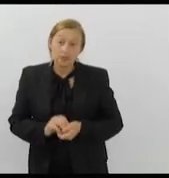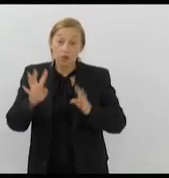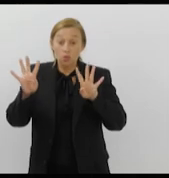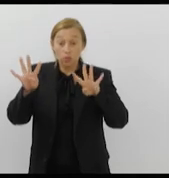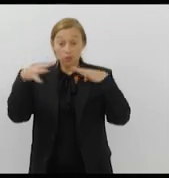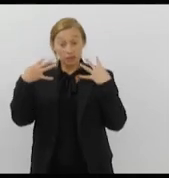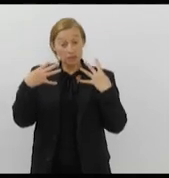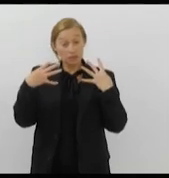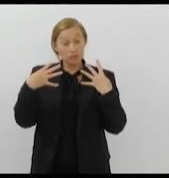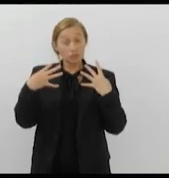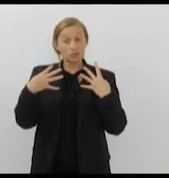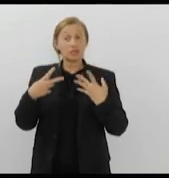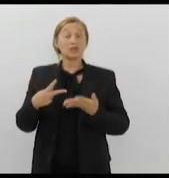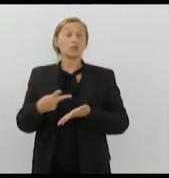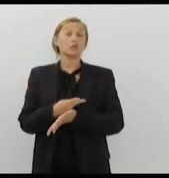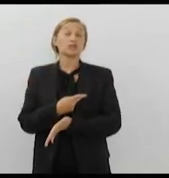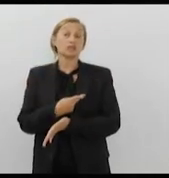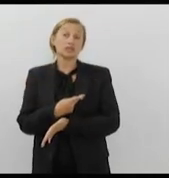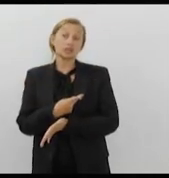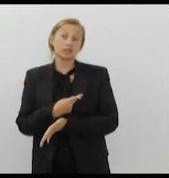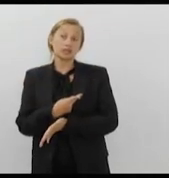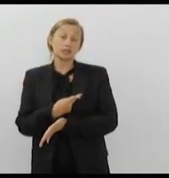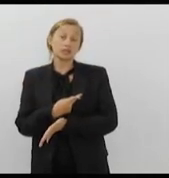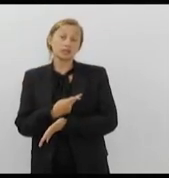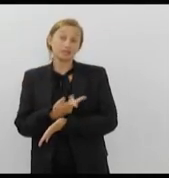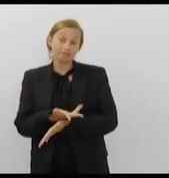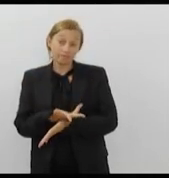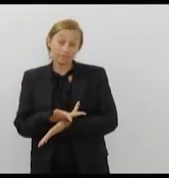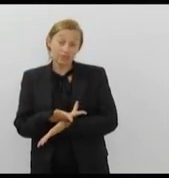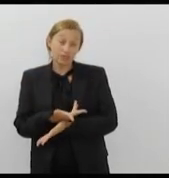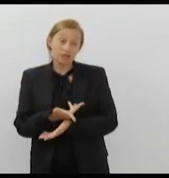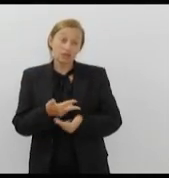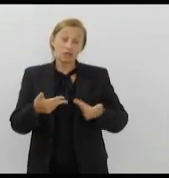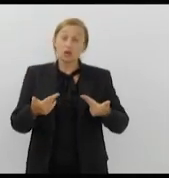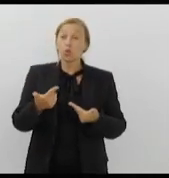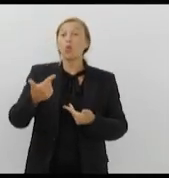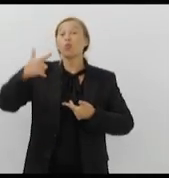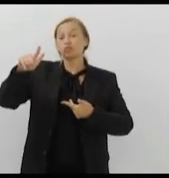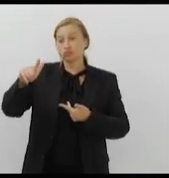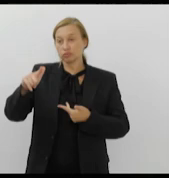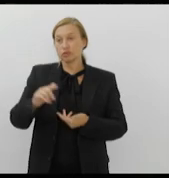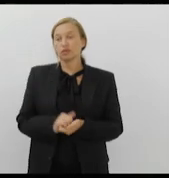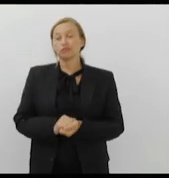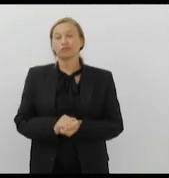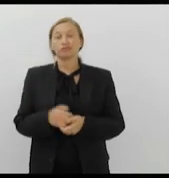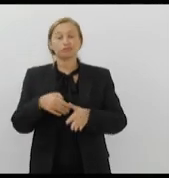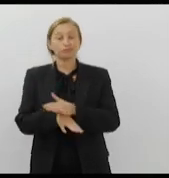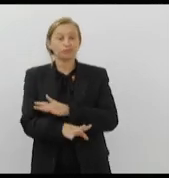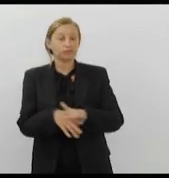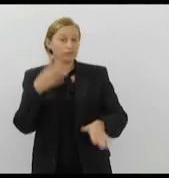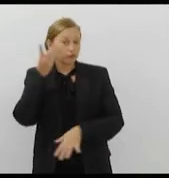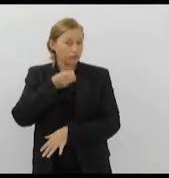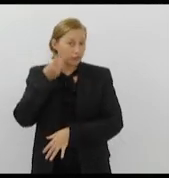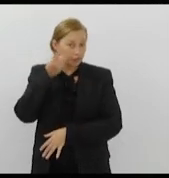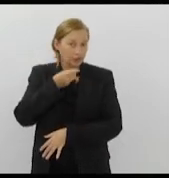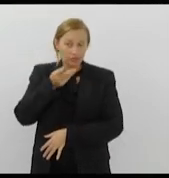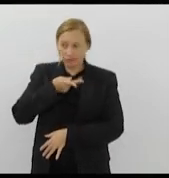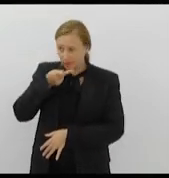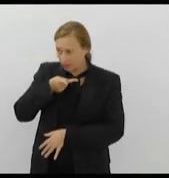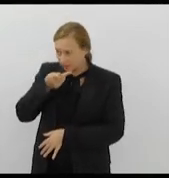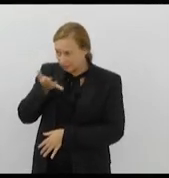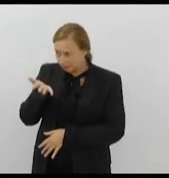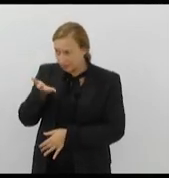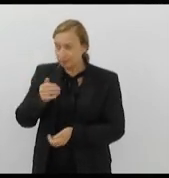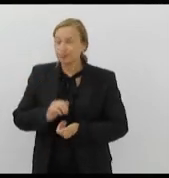esse episódio, né, entre tantos outros. Eu costumo dizer, deputada,